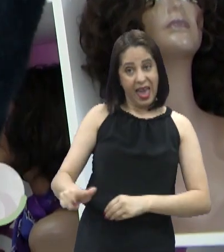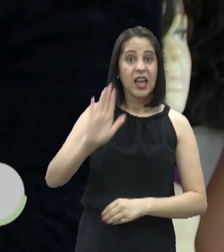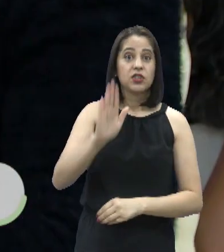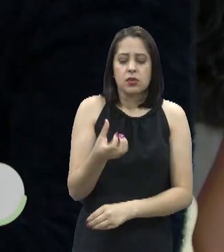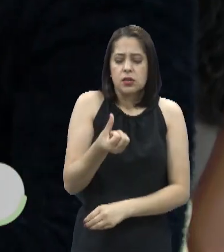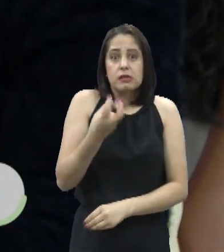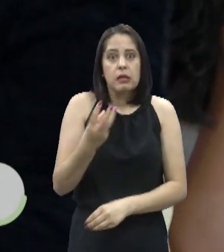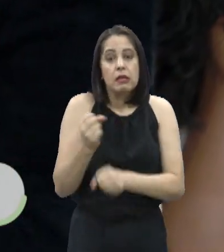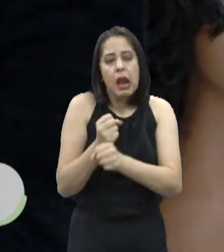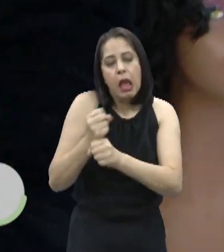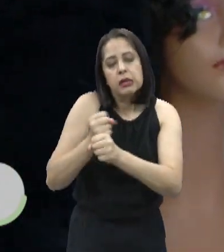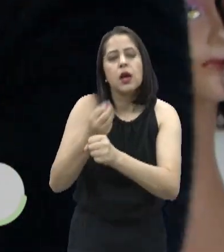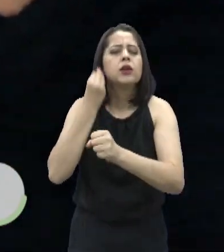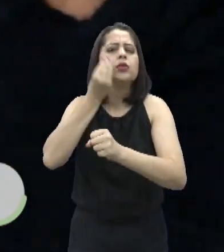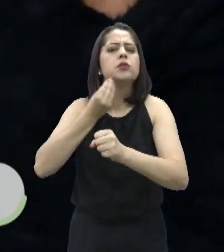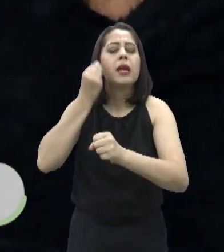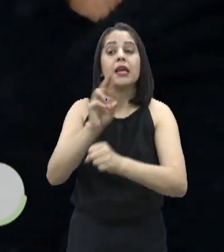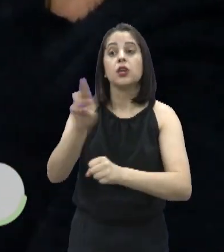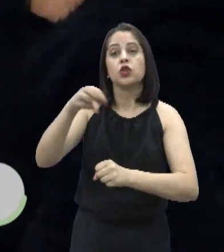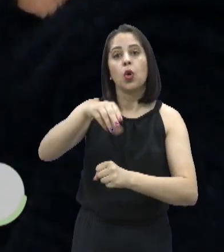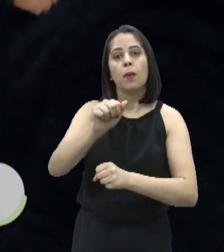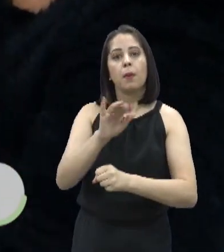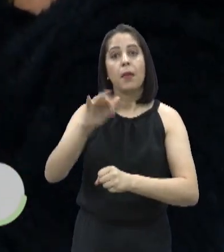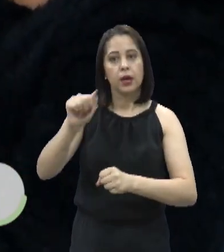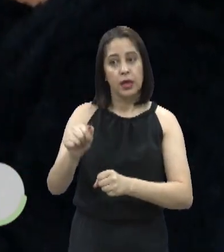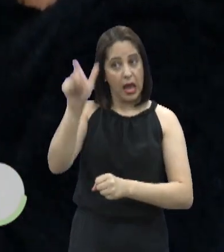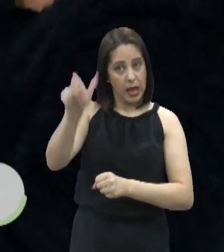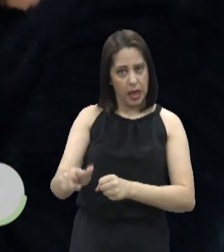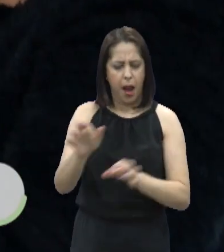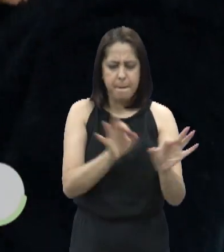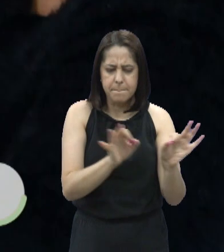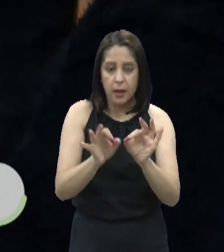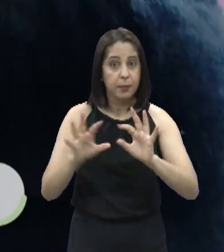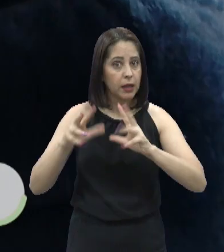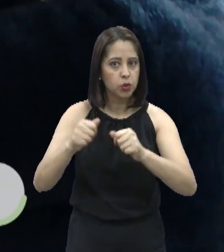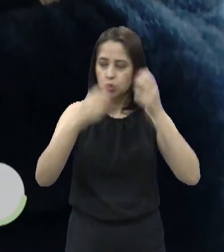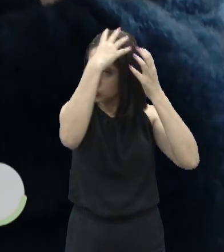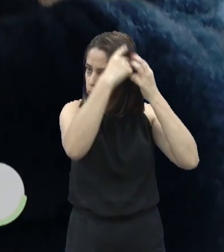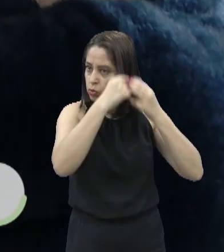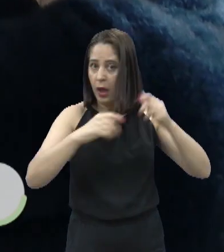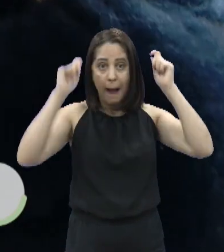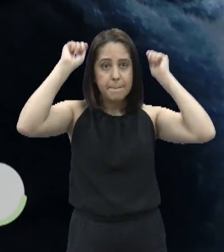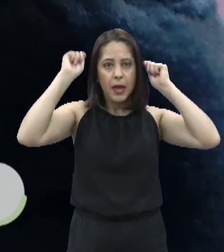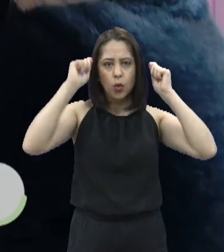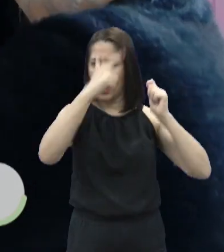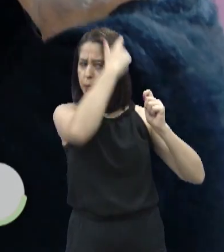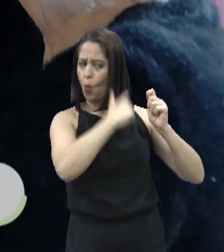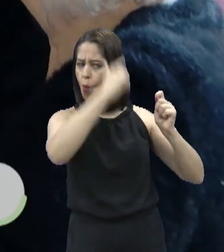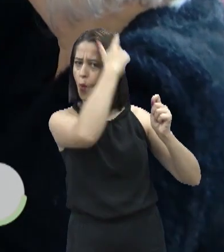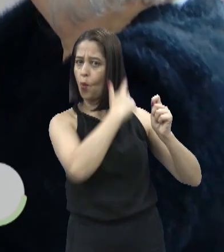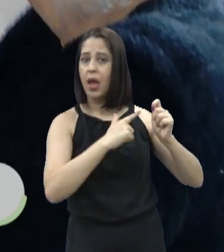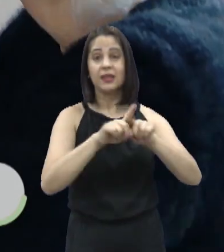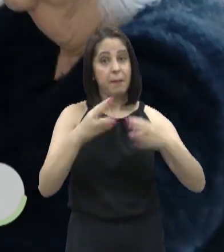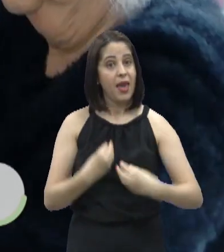cabeleireira e é responsável pelos cuidados, manutenção e higienização das perucas. A instituição também oferece lenços